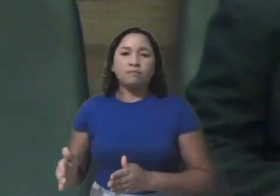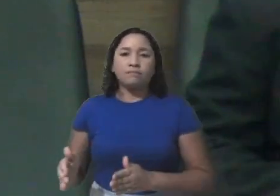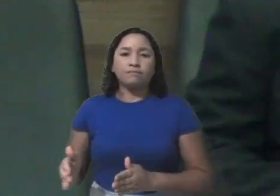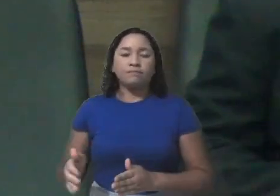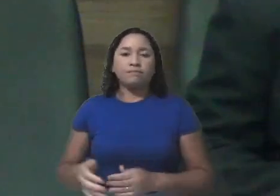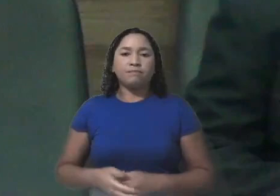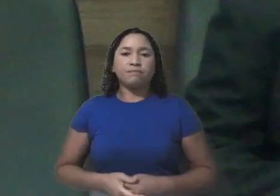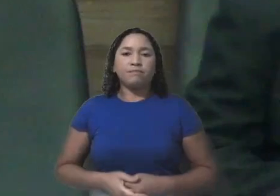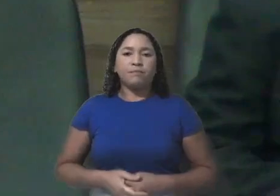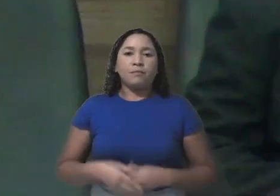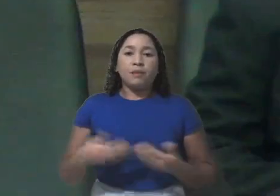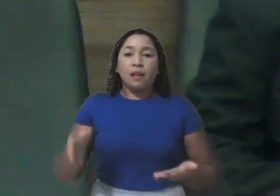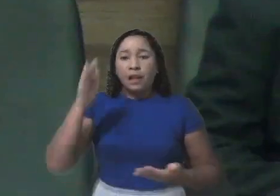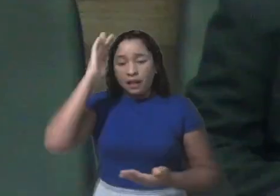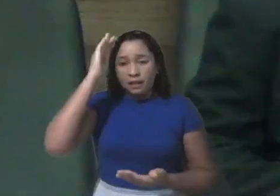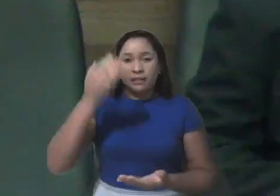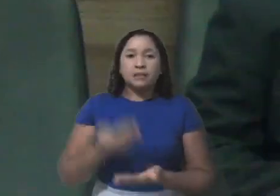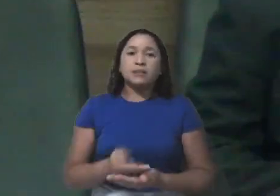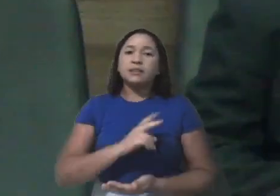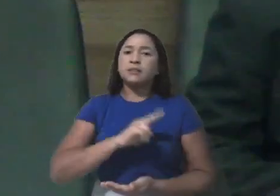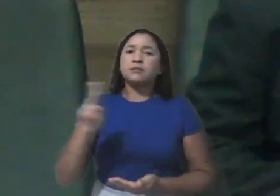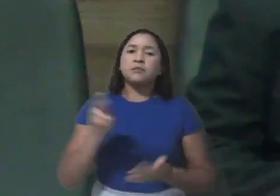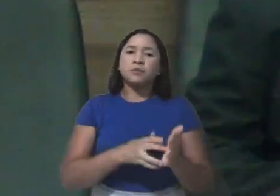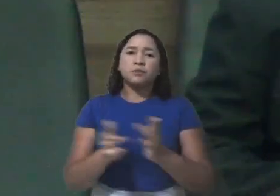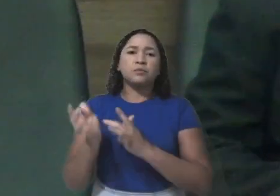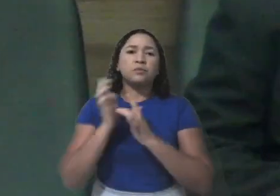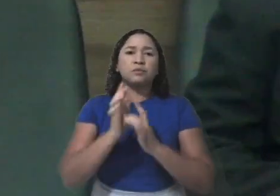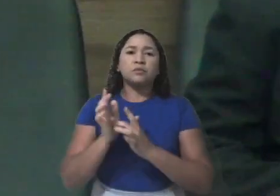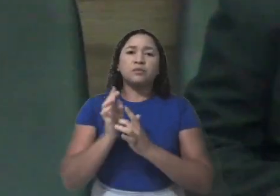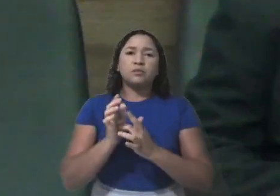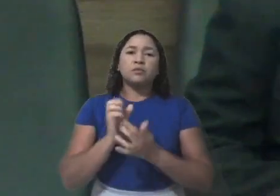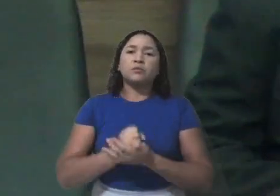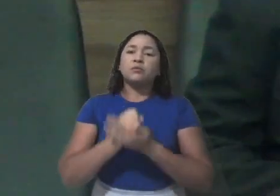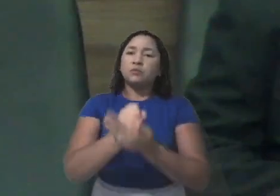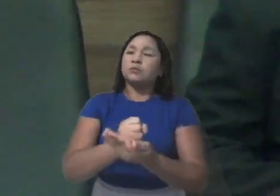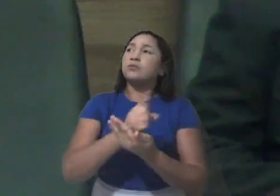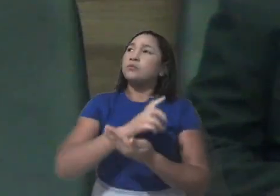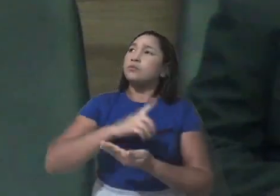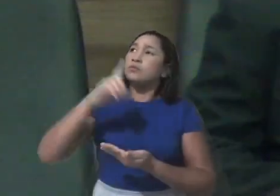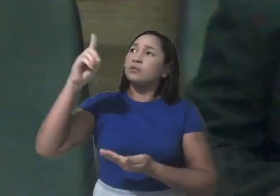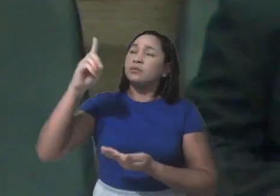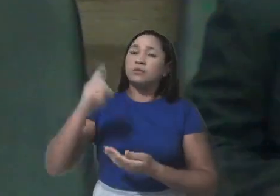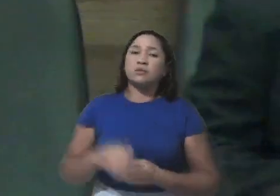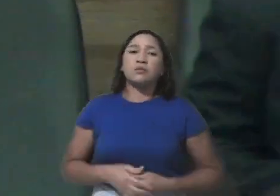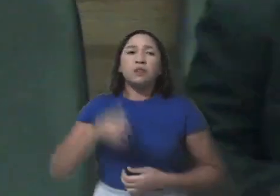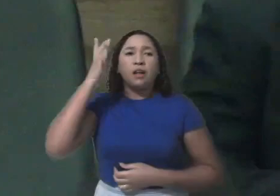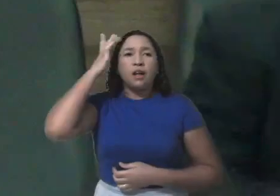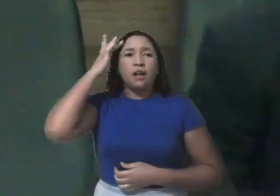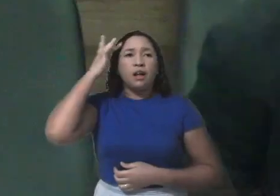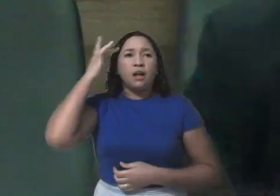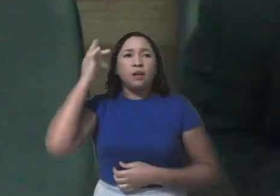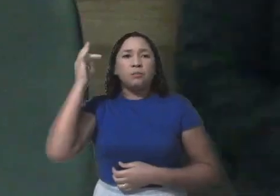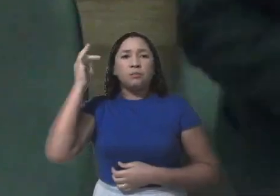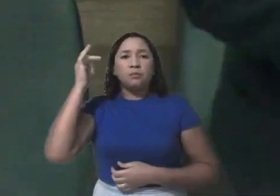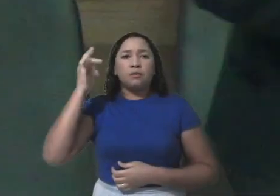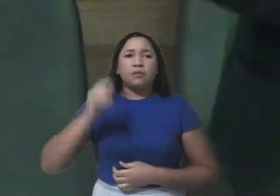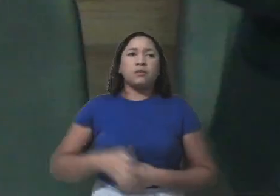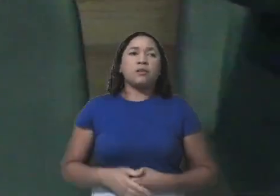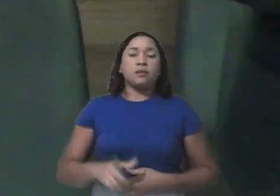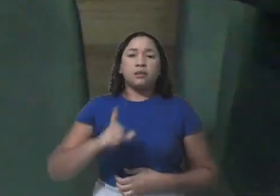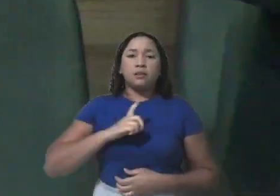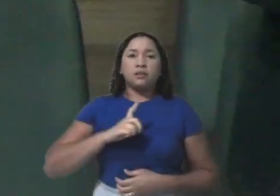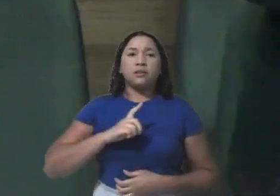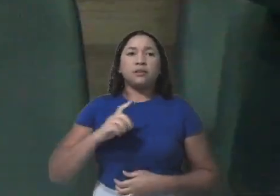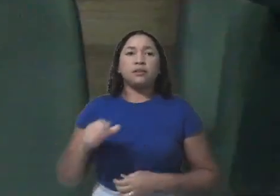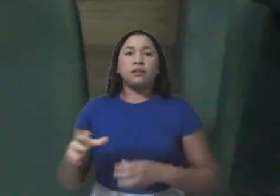e assim cremos em nome de Jesus. Ficamos de pé com a ajuda de Deus. Amanhã haverá feira de missões. Os